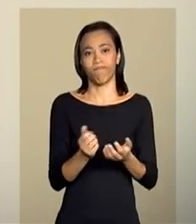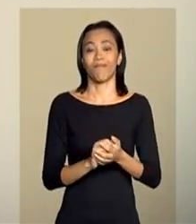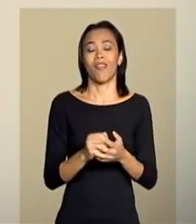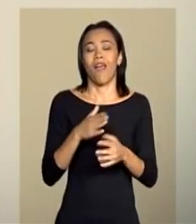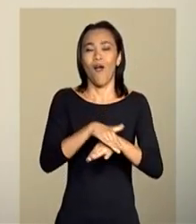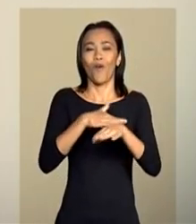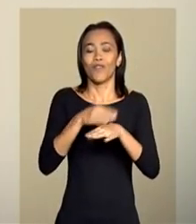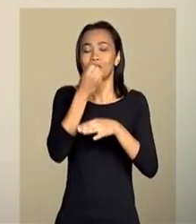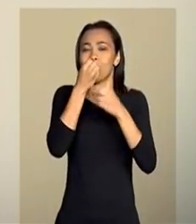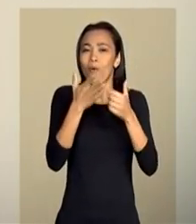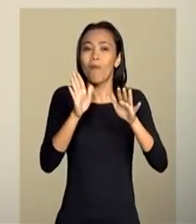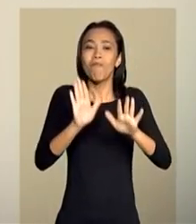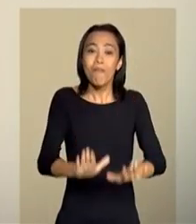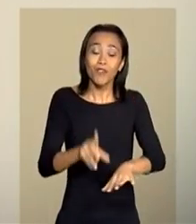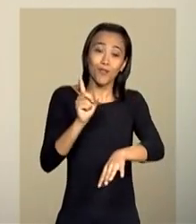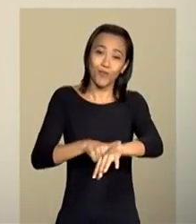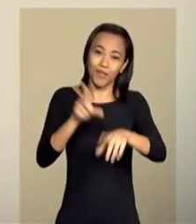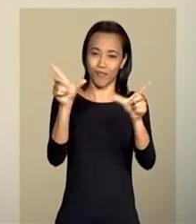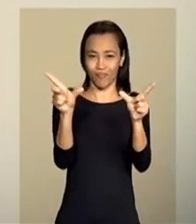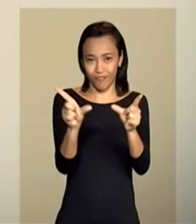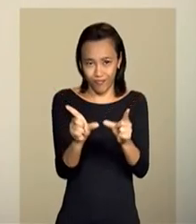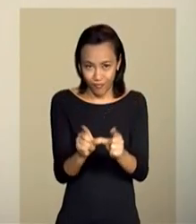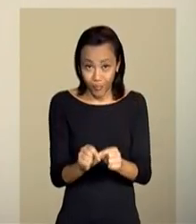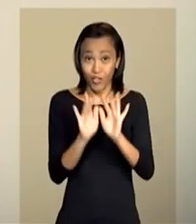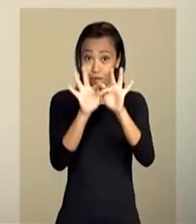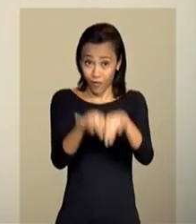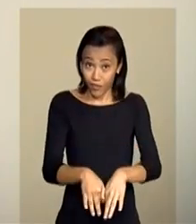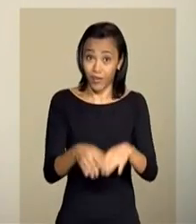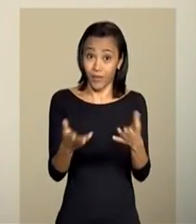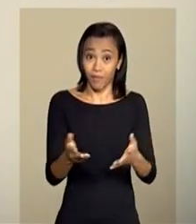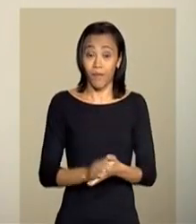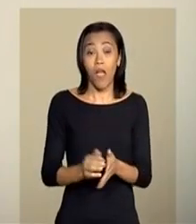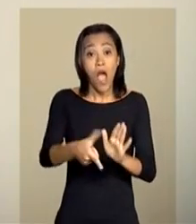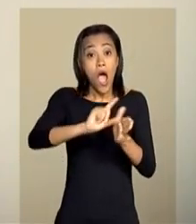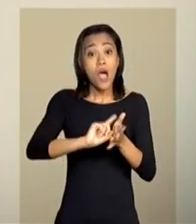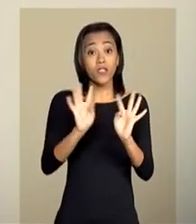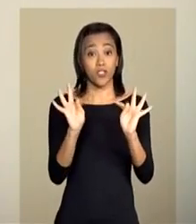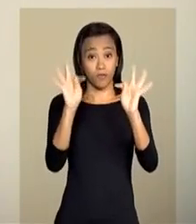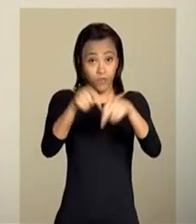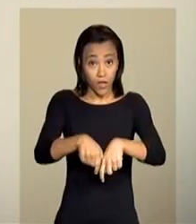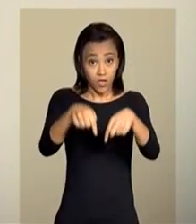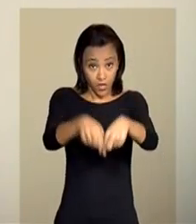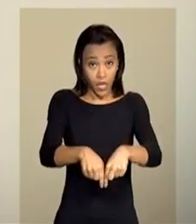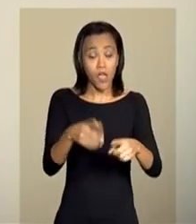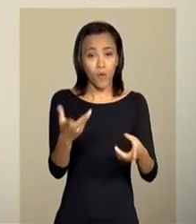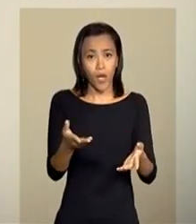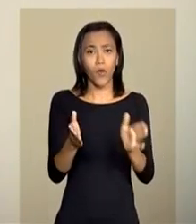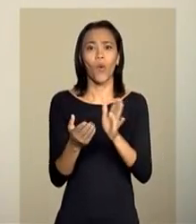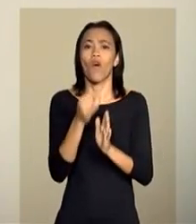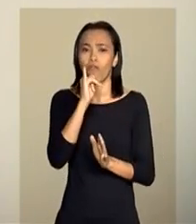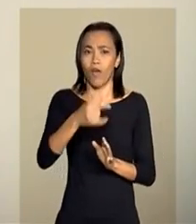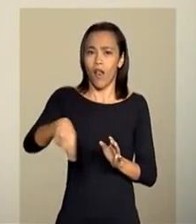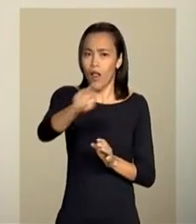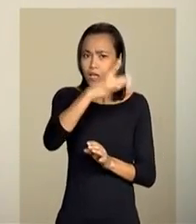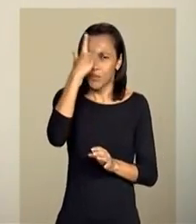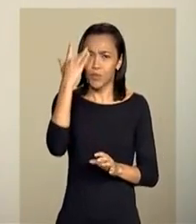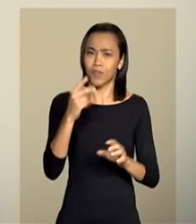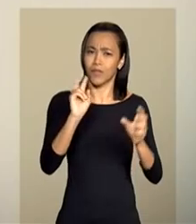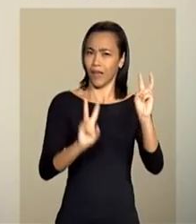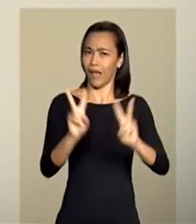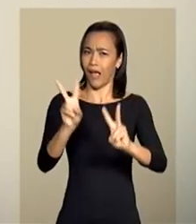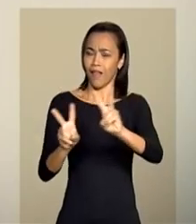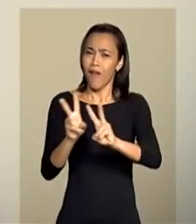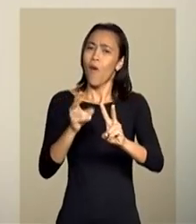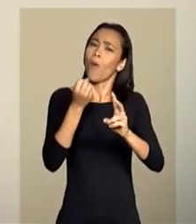conversa está muito boa mas infelizmente o nosso tempo hoje chegou ao fim antes de terminar Luciano Eu quero propor aos nossos foliões um